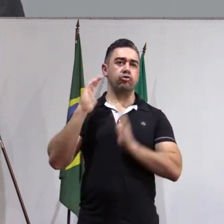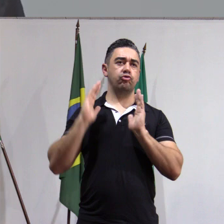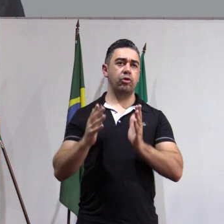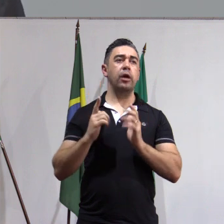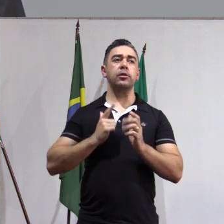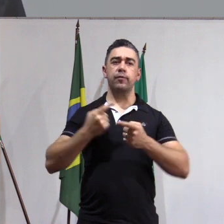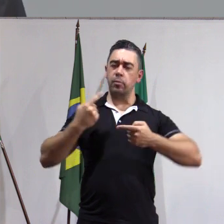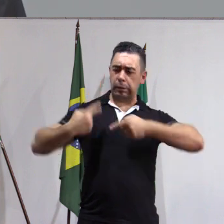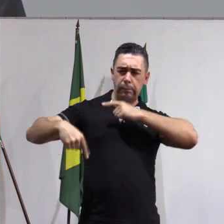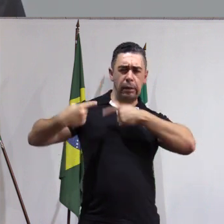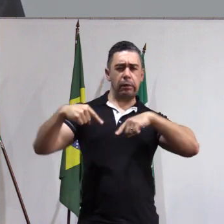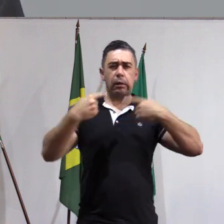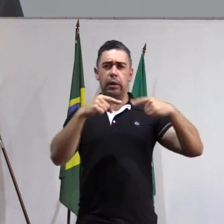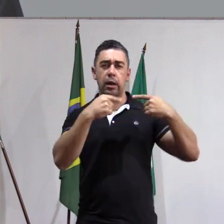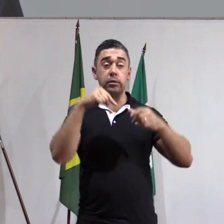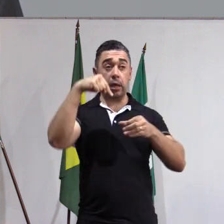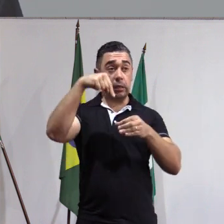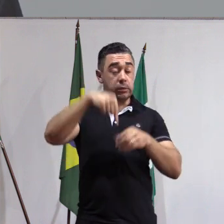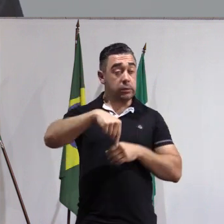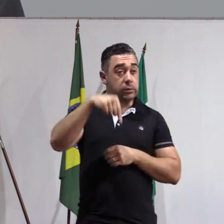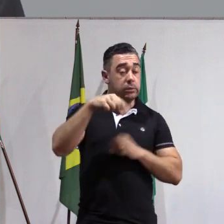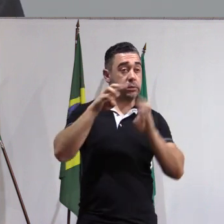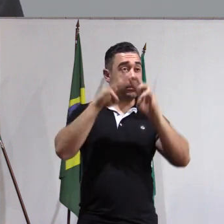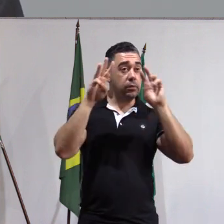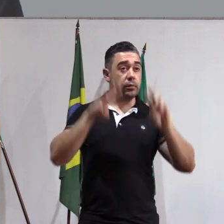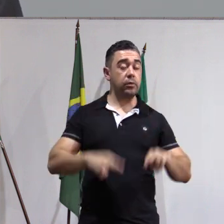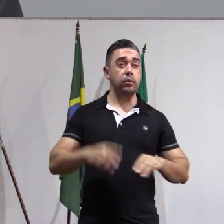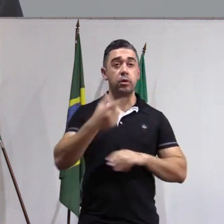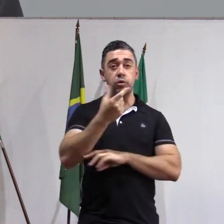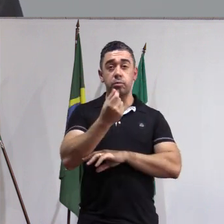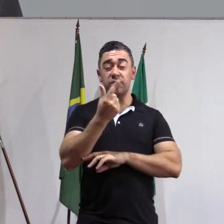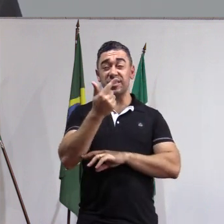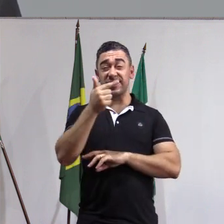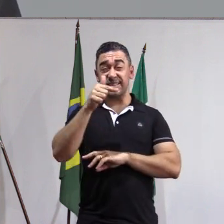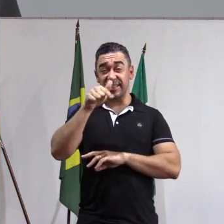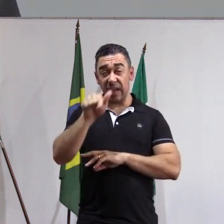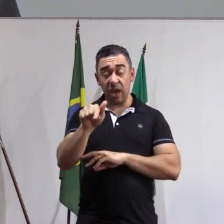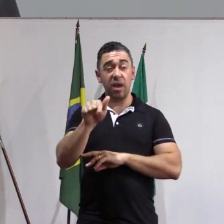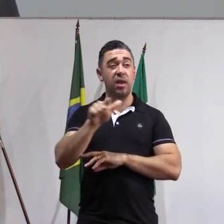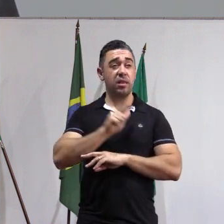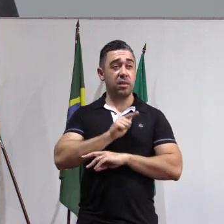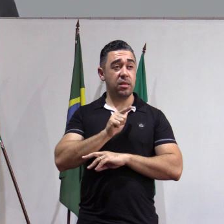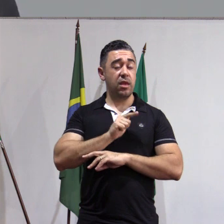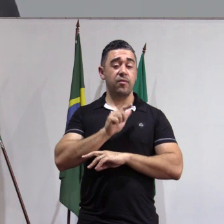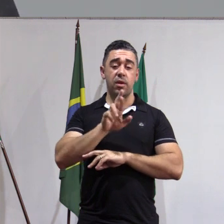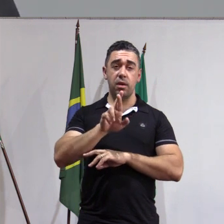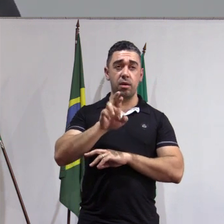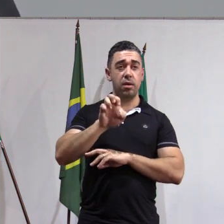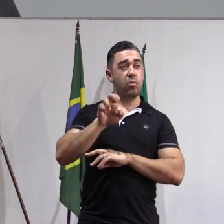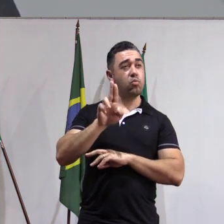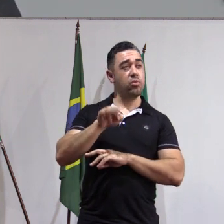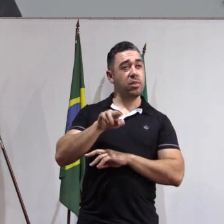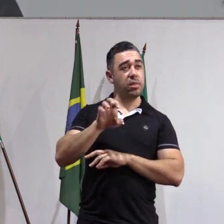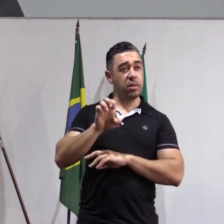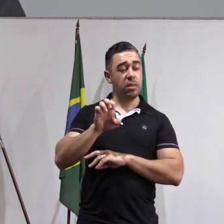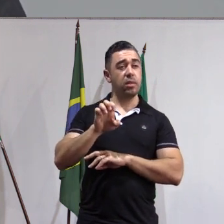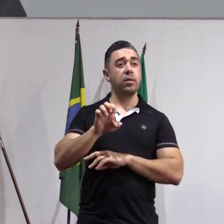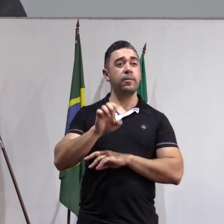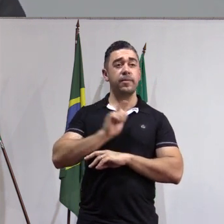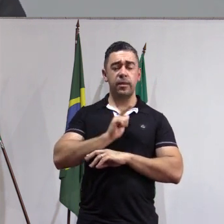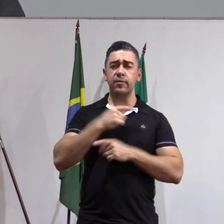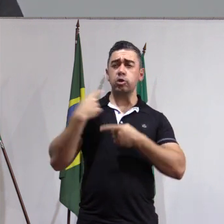tivemos um debate enorme dentro dessa universidade, lá em 2007, na época da discussão do Reúne. Na época que a gente